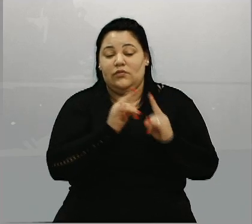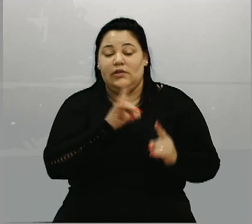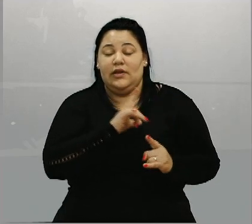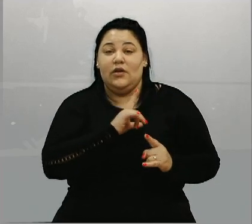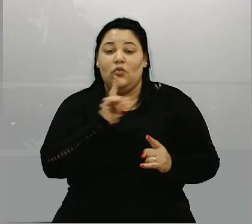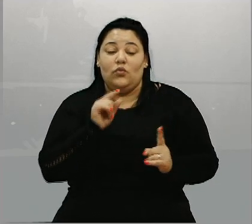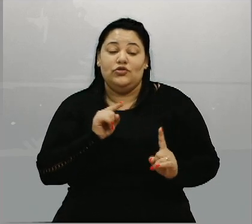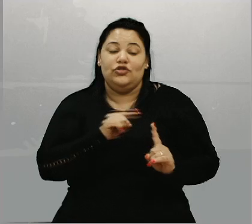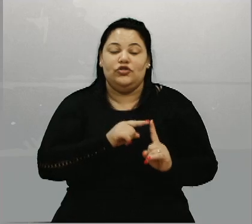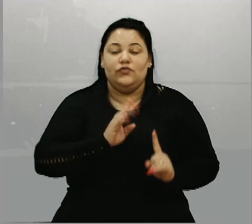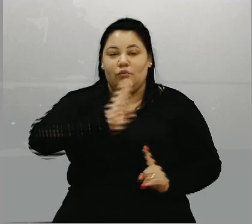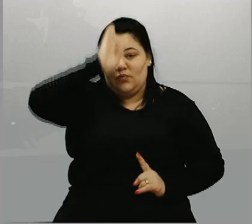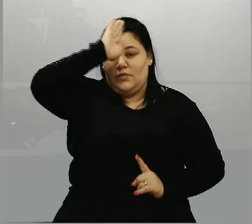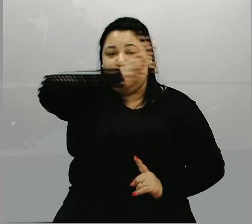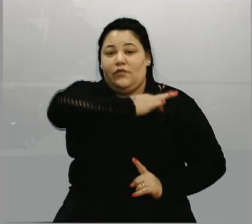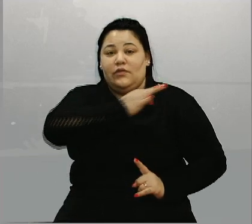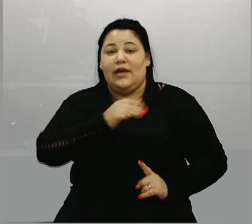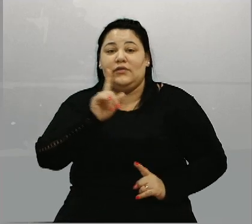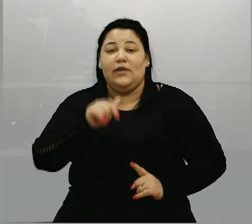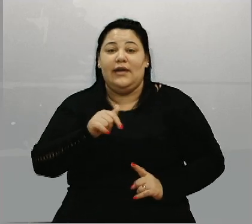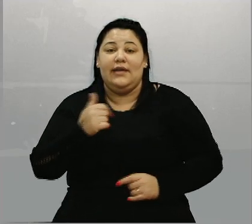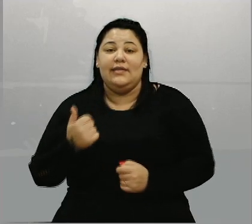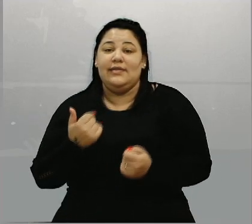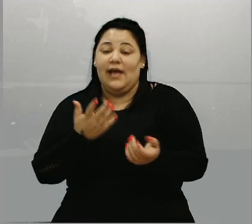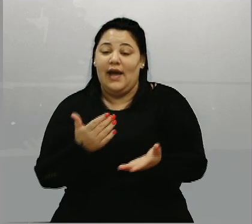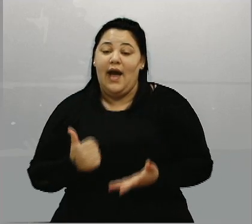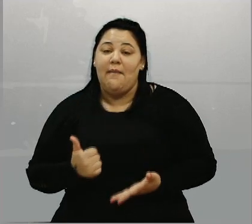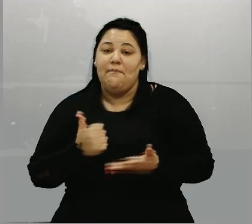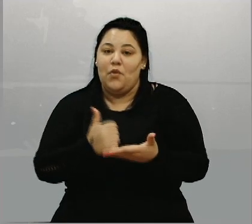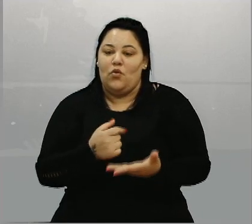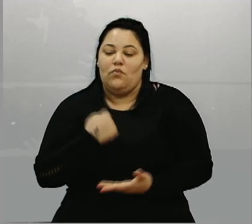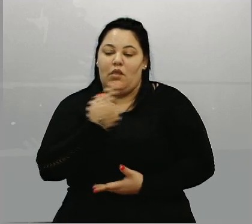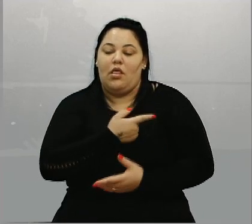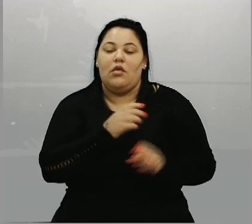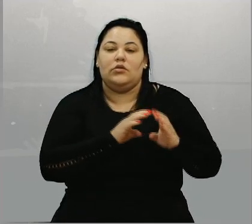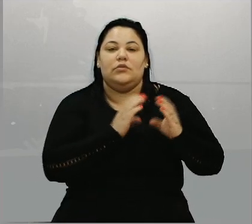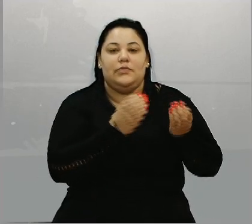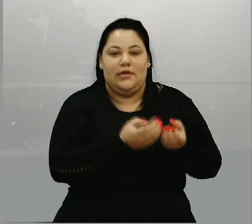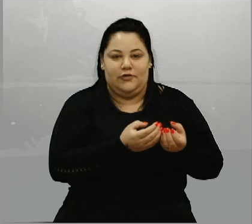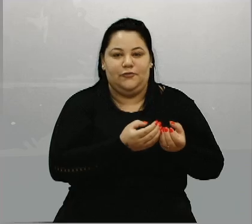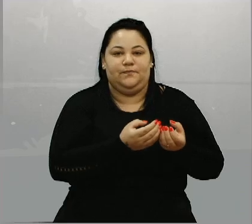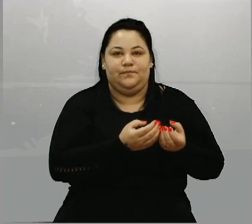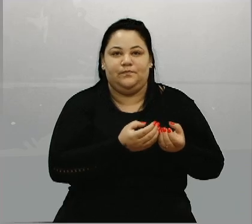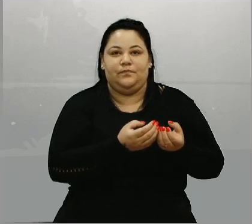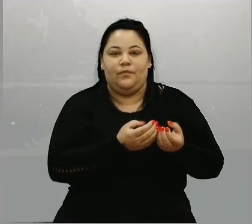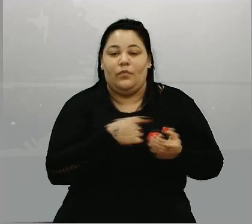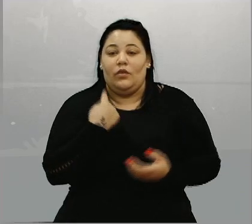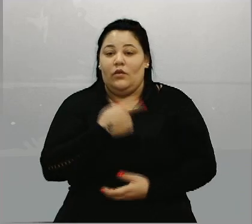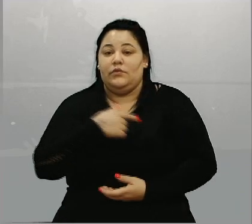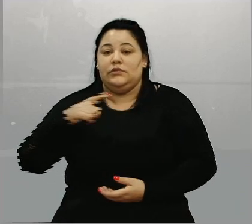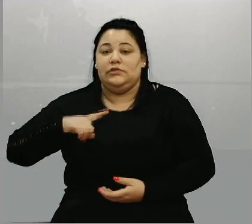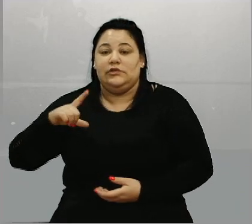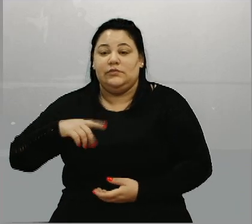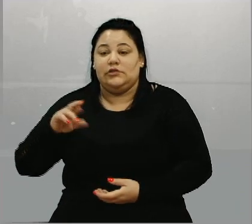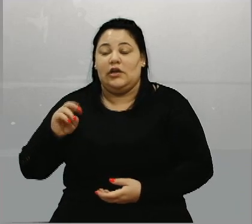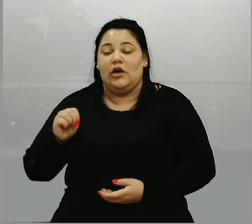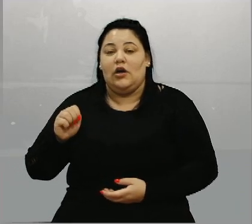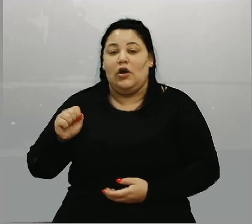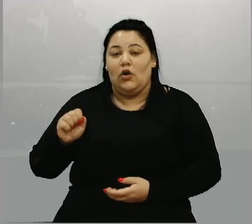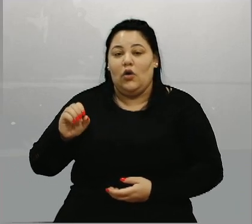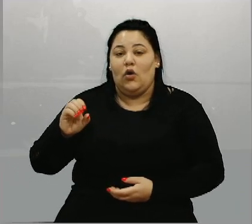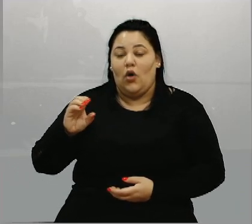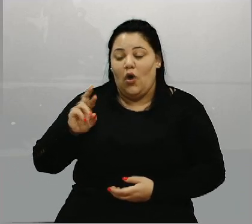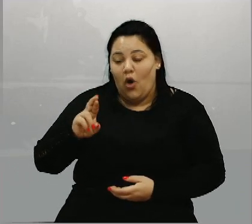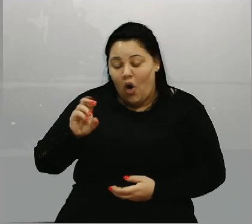intuito do bombeiro voluntário é dar um suporte para a nossa comunidade. Nós temos aí a nossa Rota do Sol, que ela é